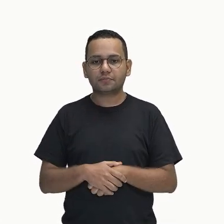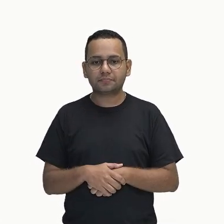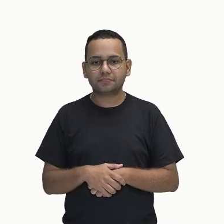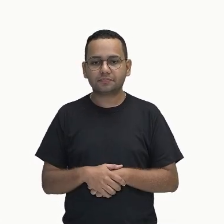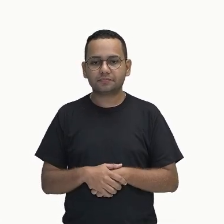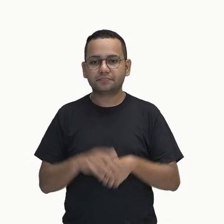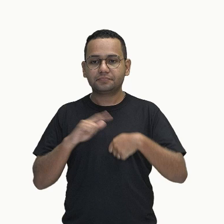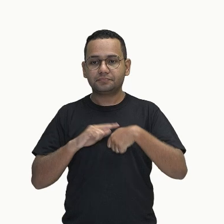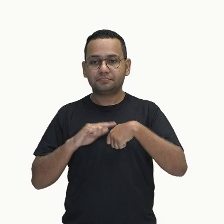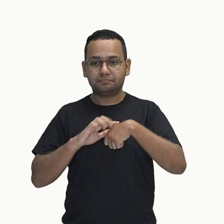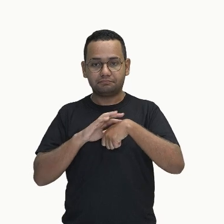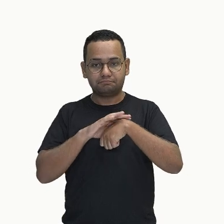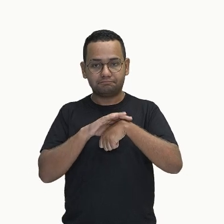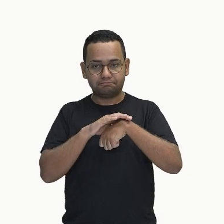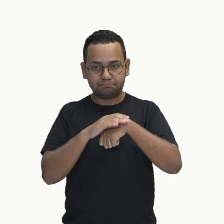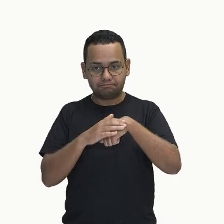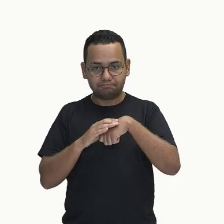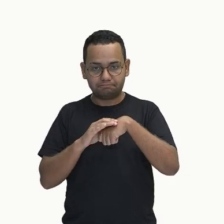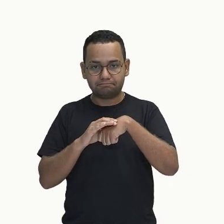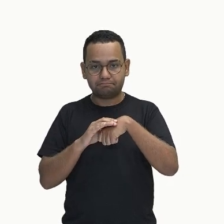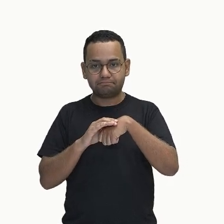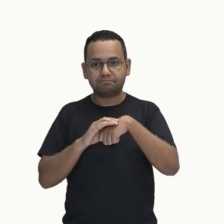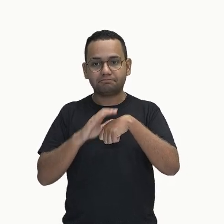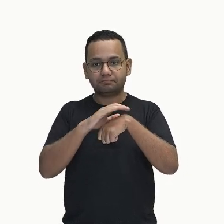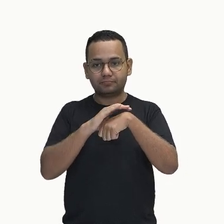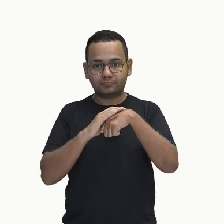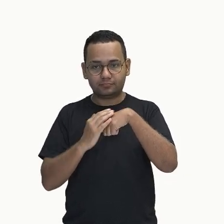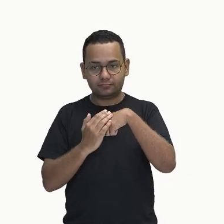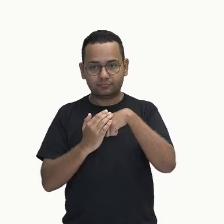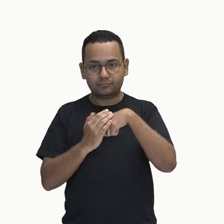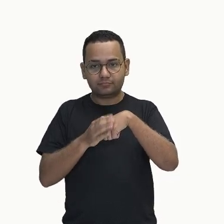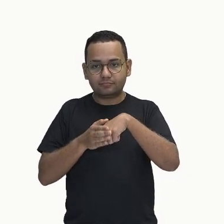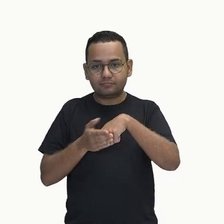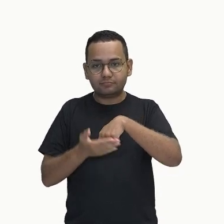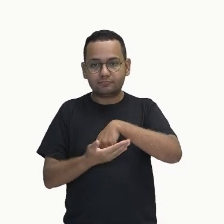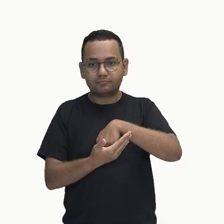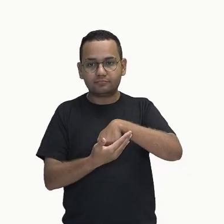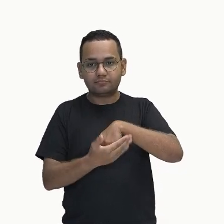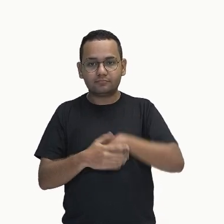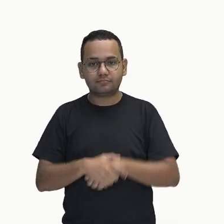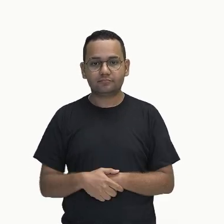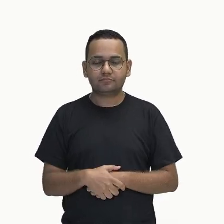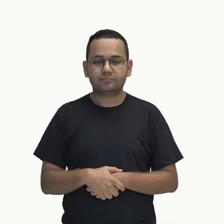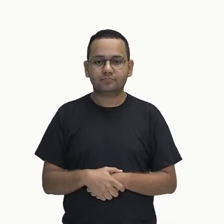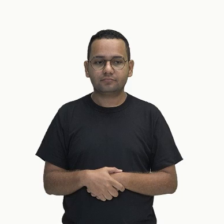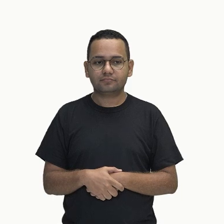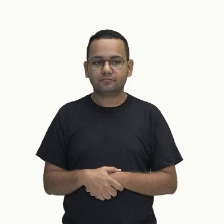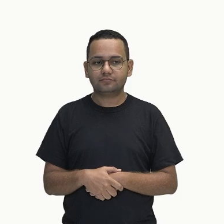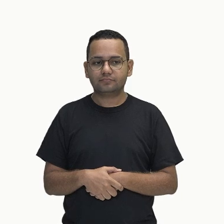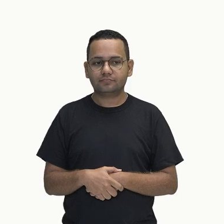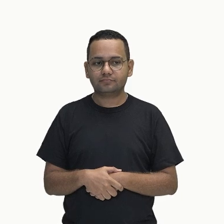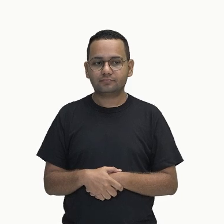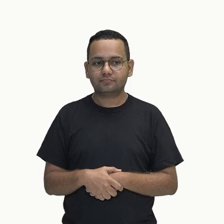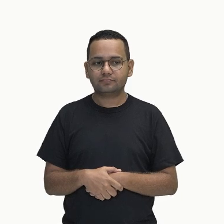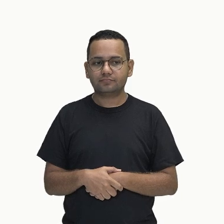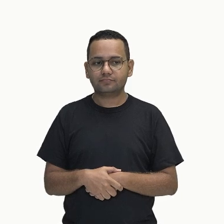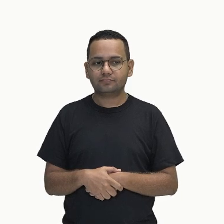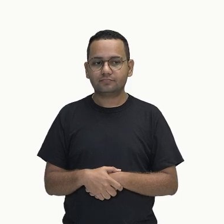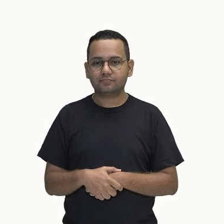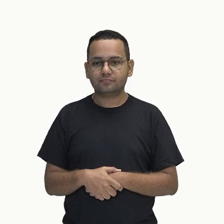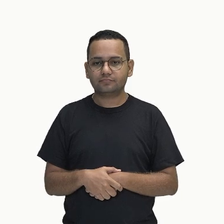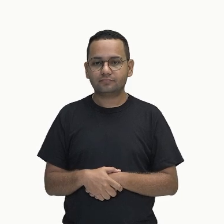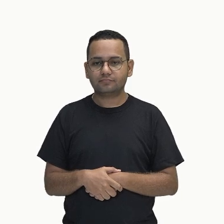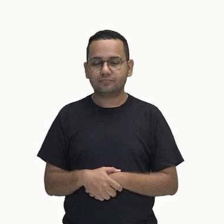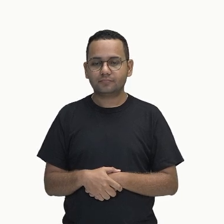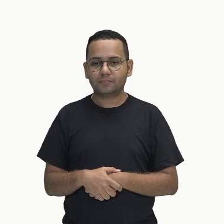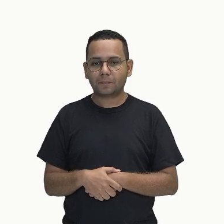miocárdio, o endocárdio e o pericárdio. Como foi